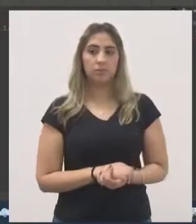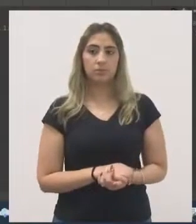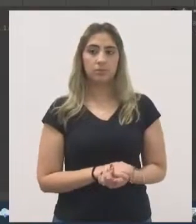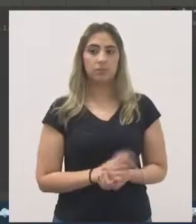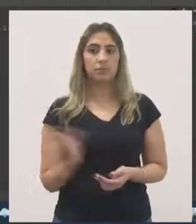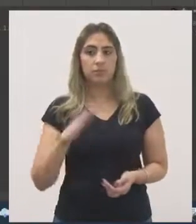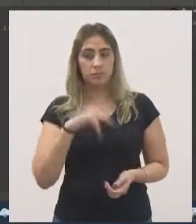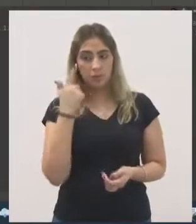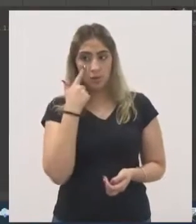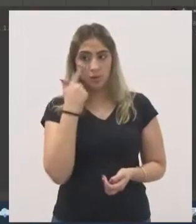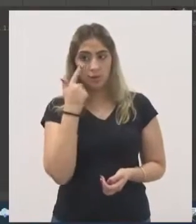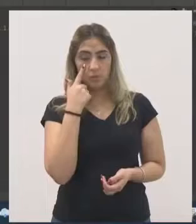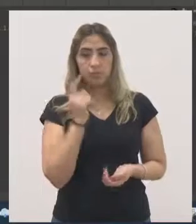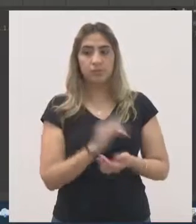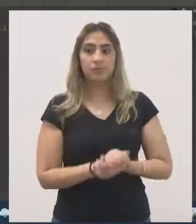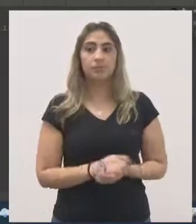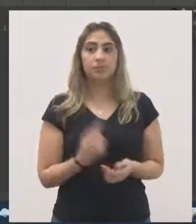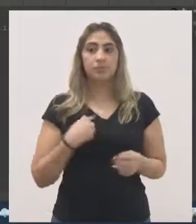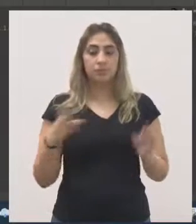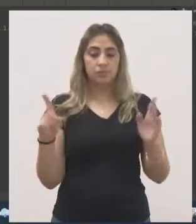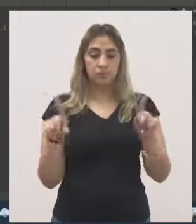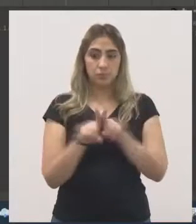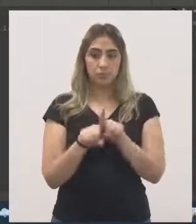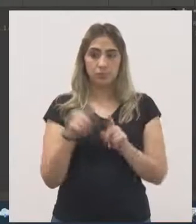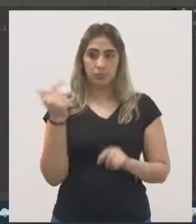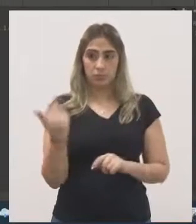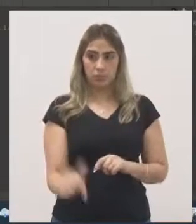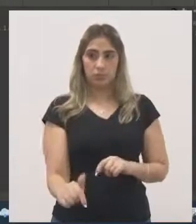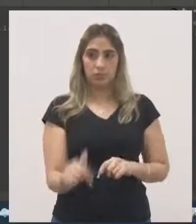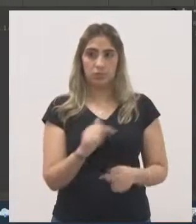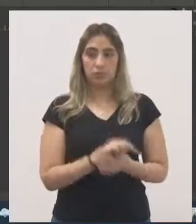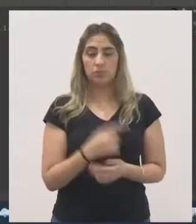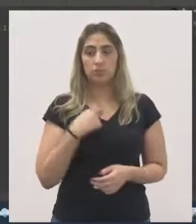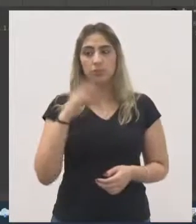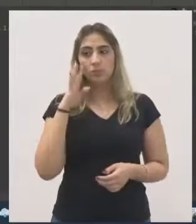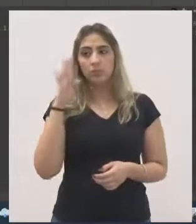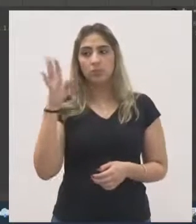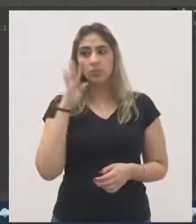lá. Vou grudar aqui novamente, né? Vamos imaginar que